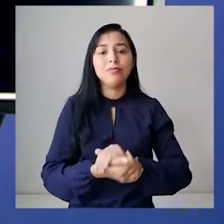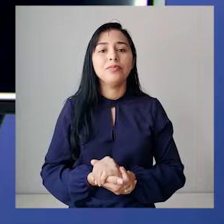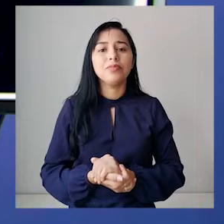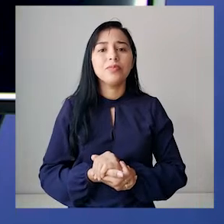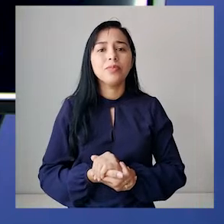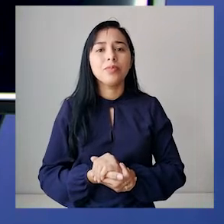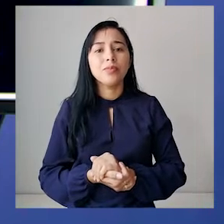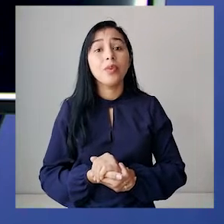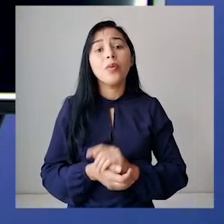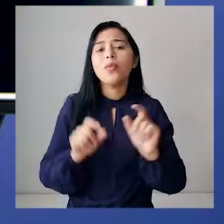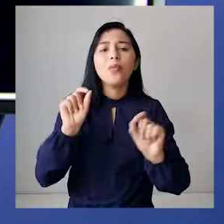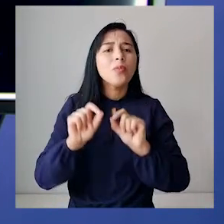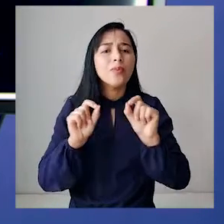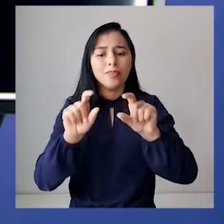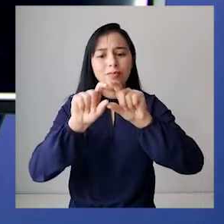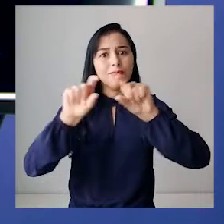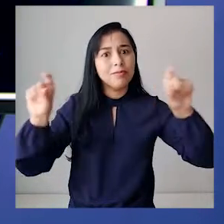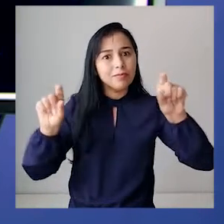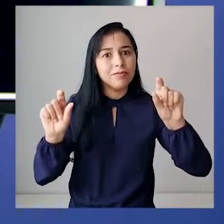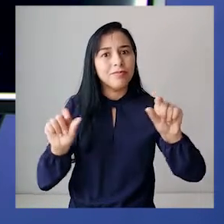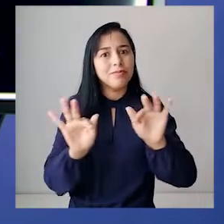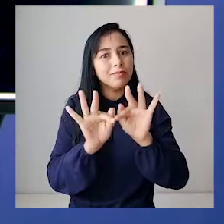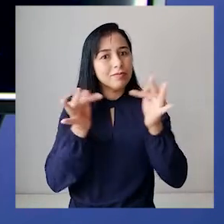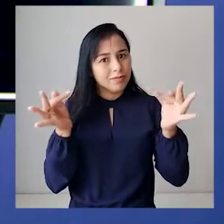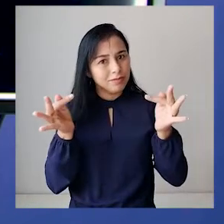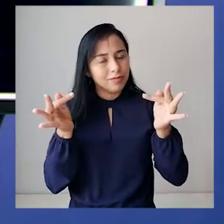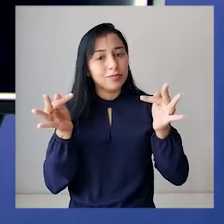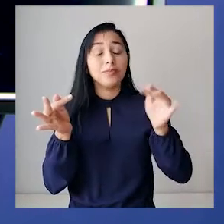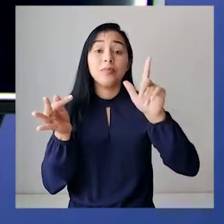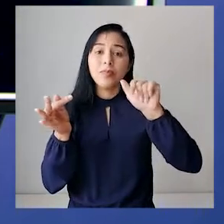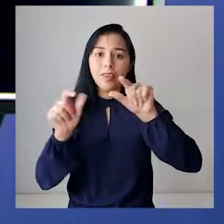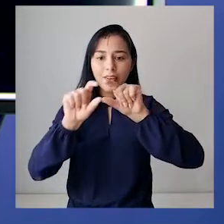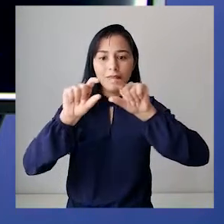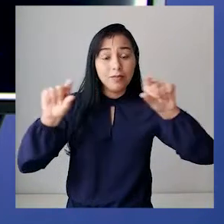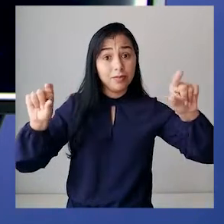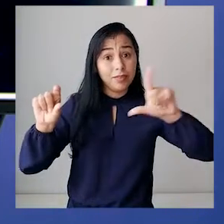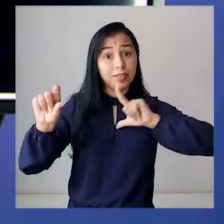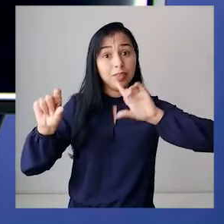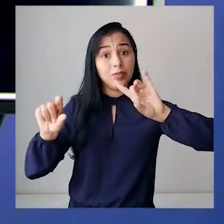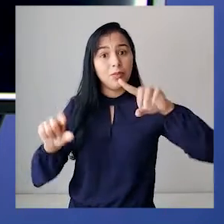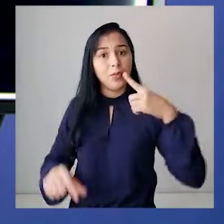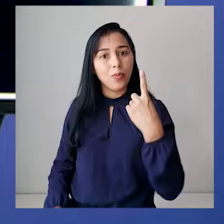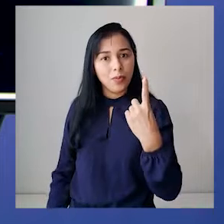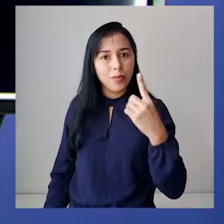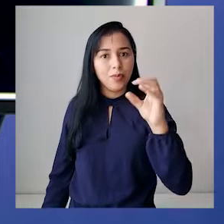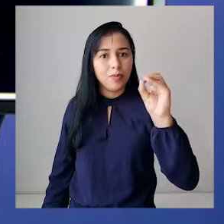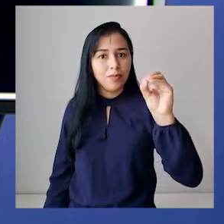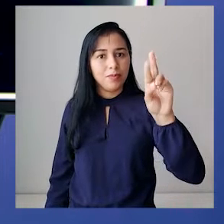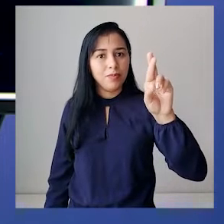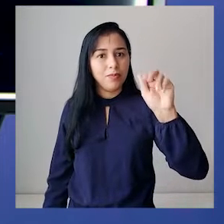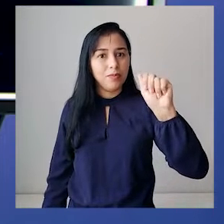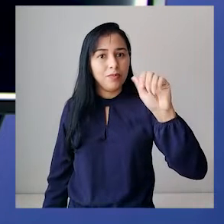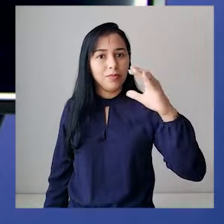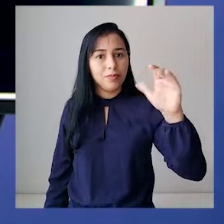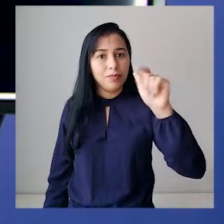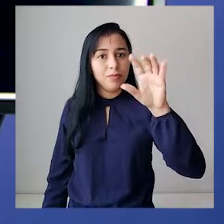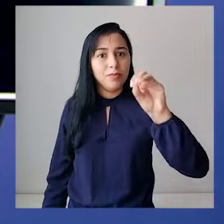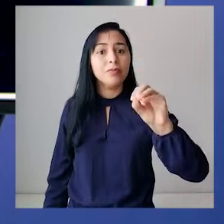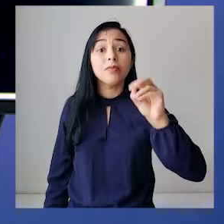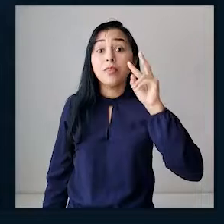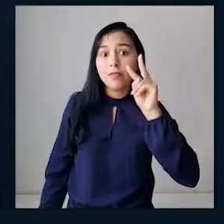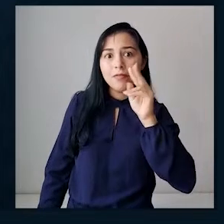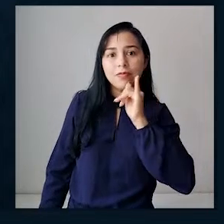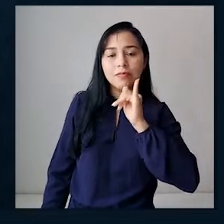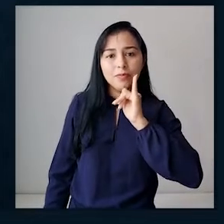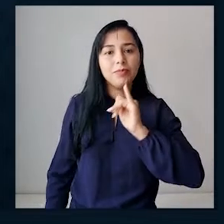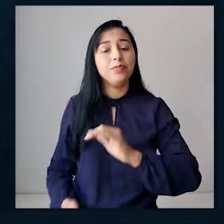é um período simples? Período simples é aquele que é composto por apenas uma oração. Vejam só esse